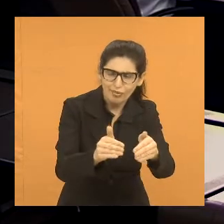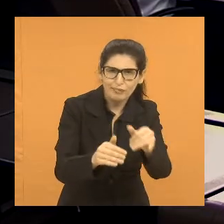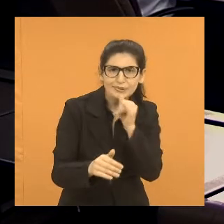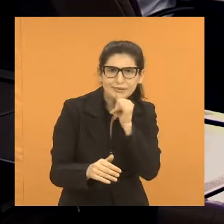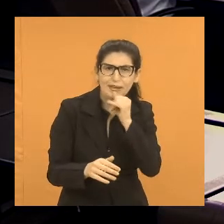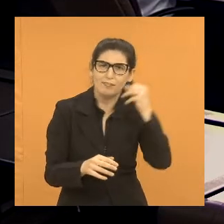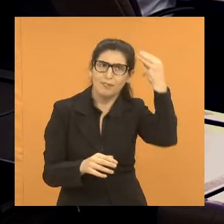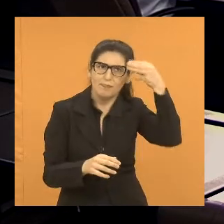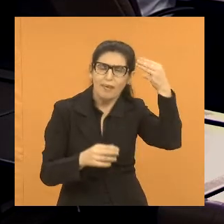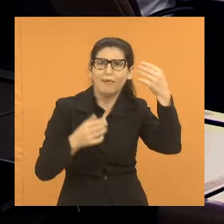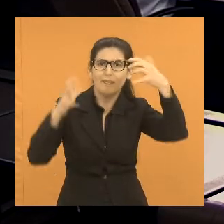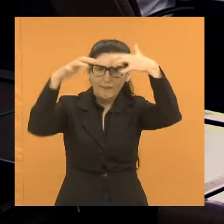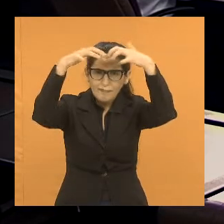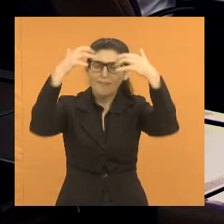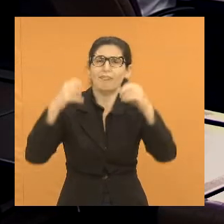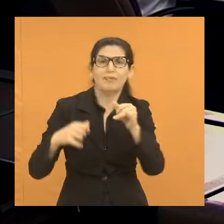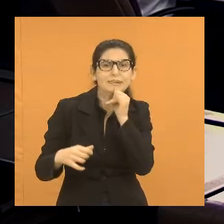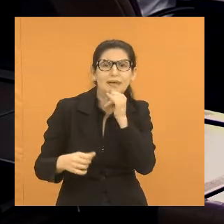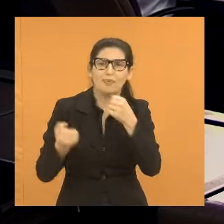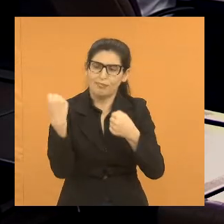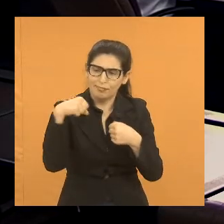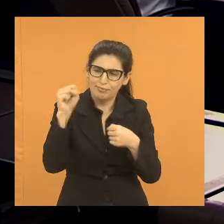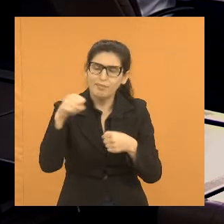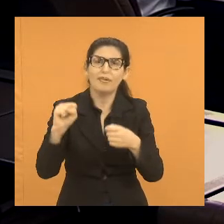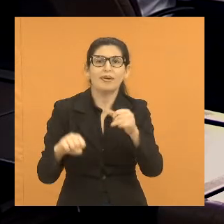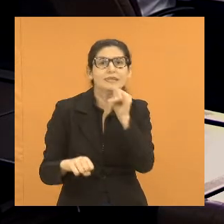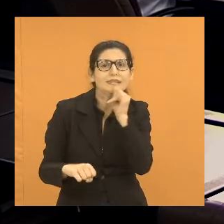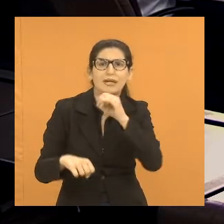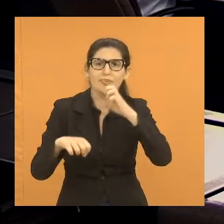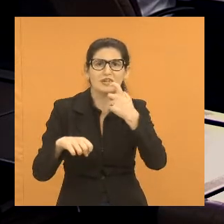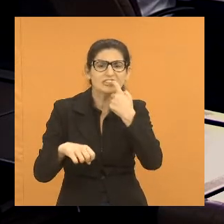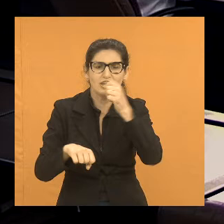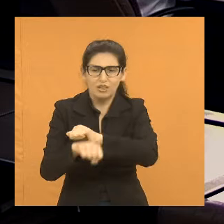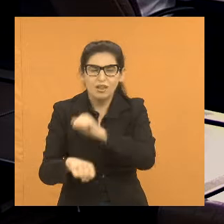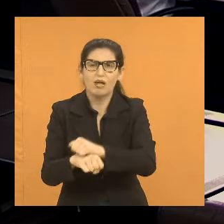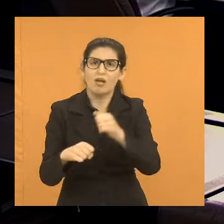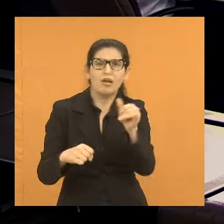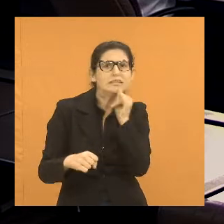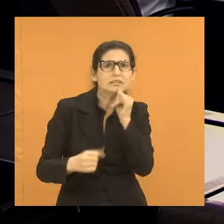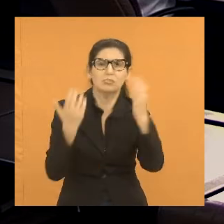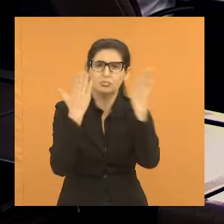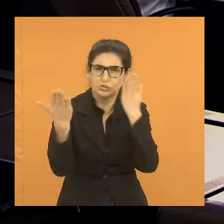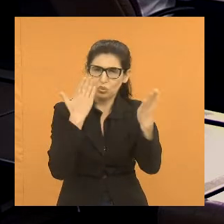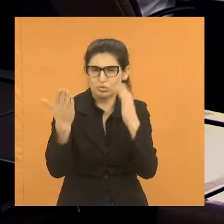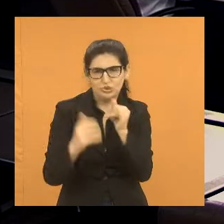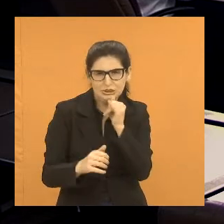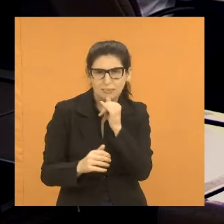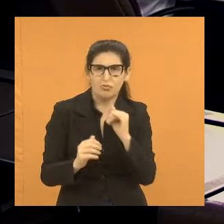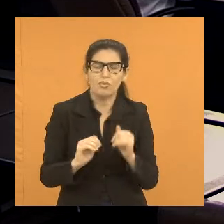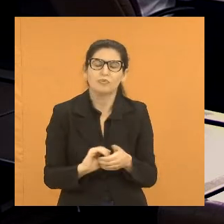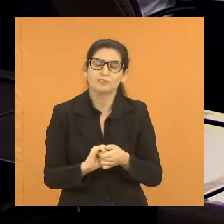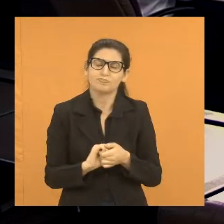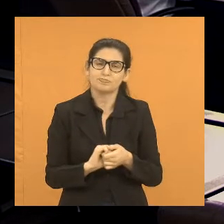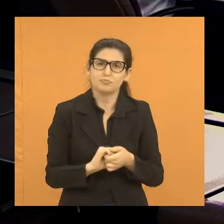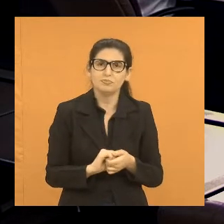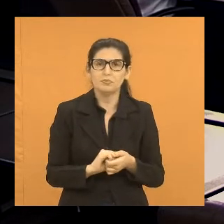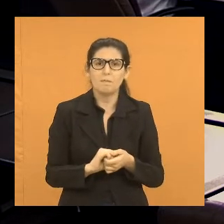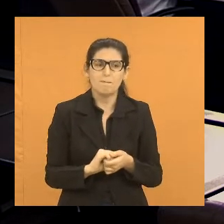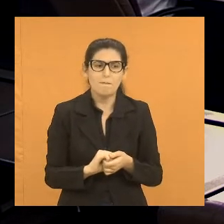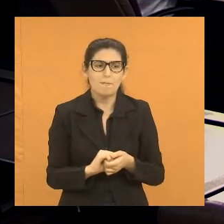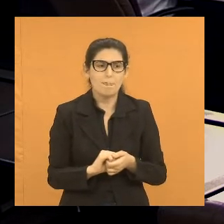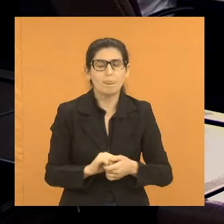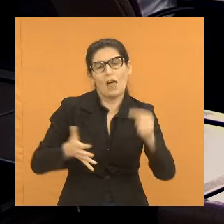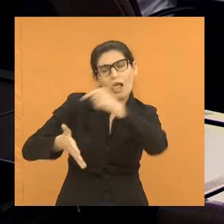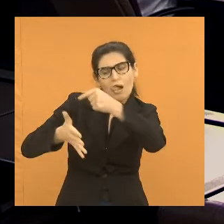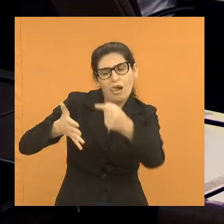São vários fatores, né? Se quiser, a gente pode chamar a Eliana, que está mais ligada à atenção especializada.